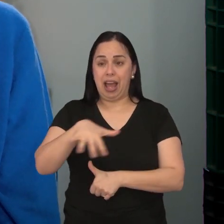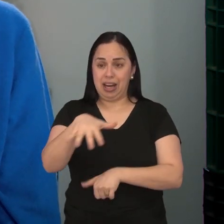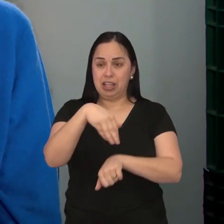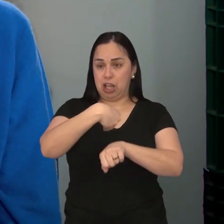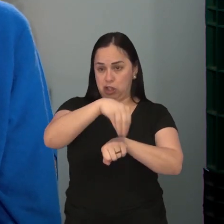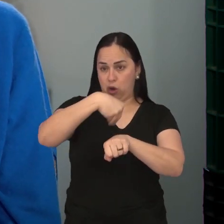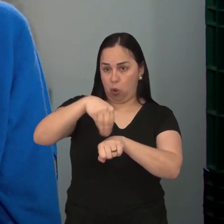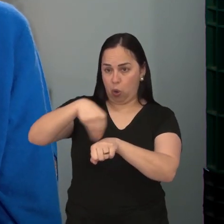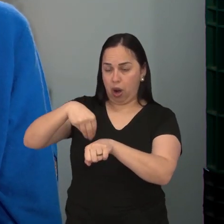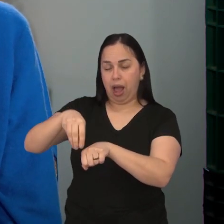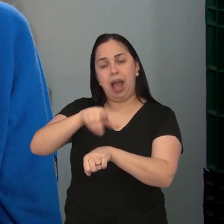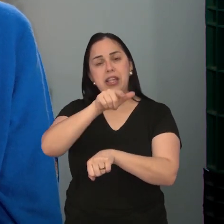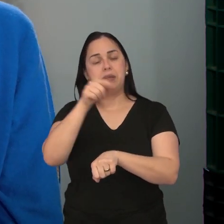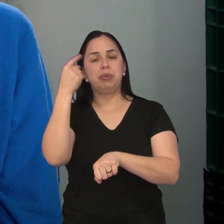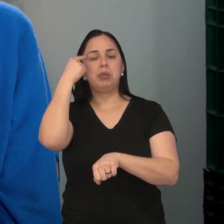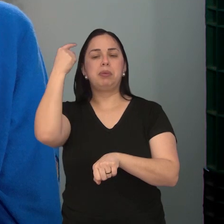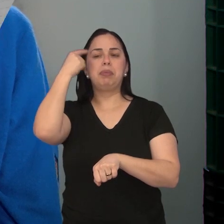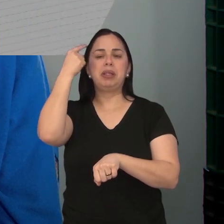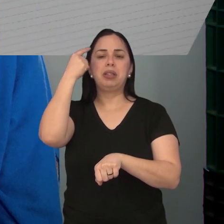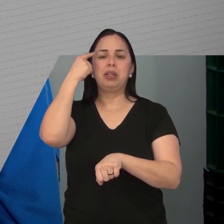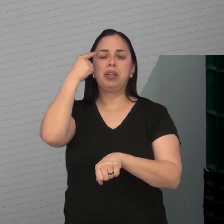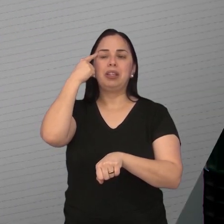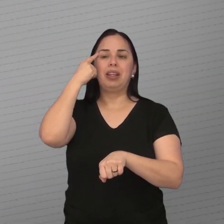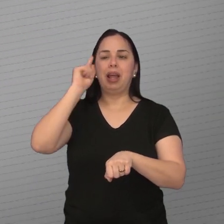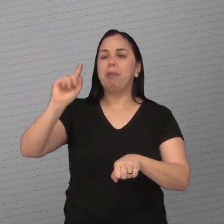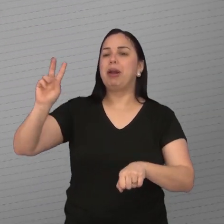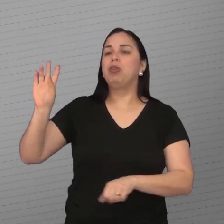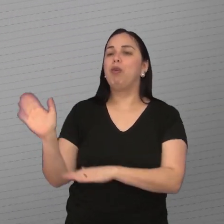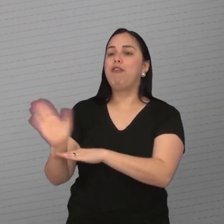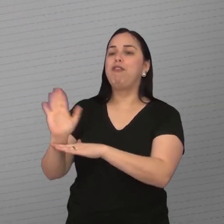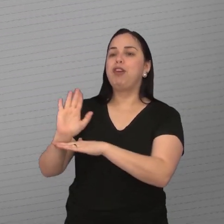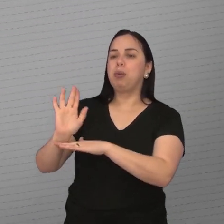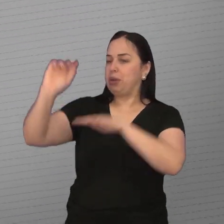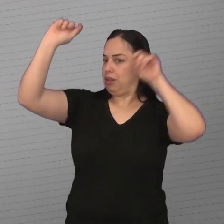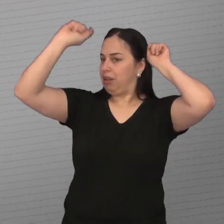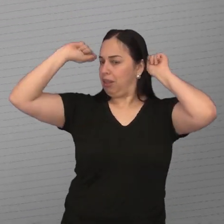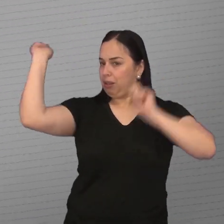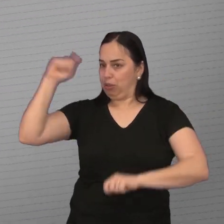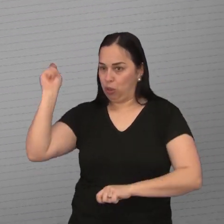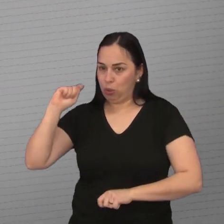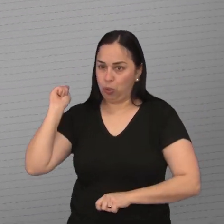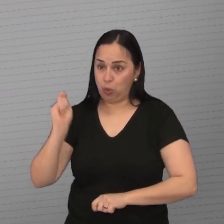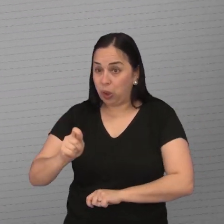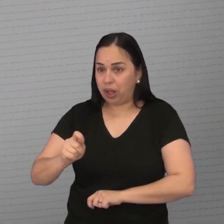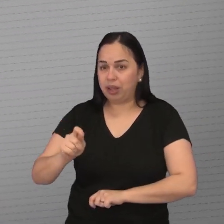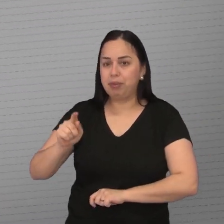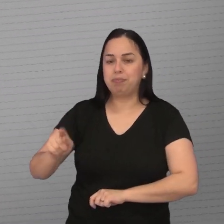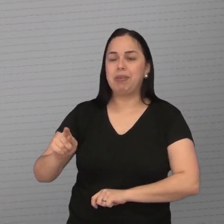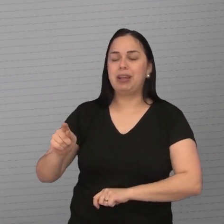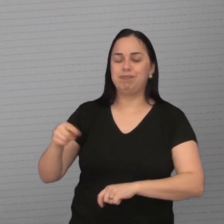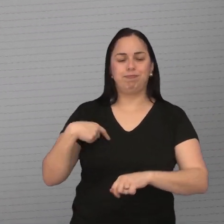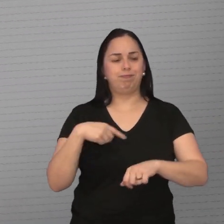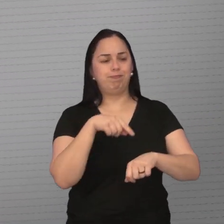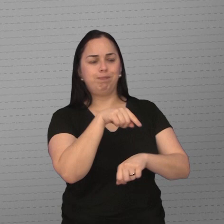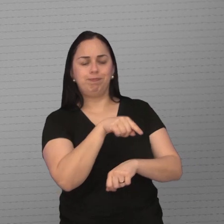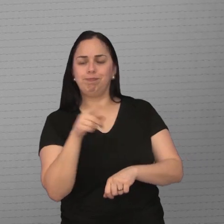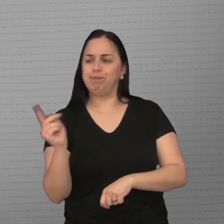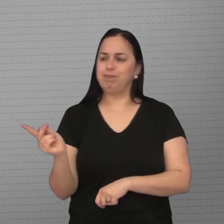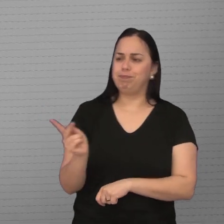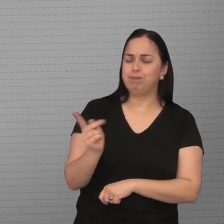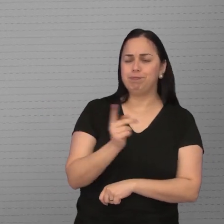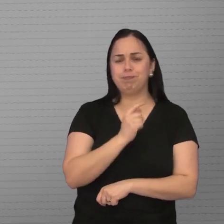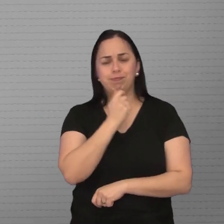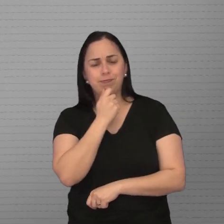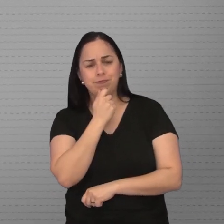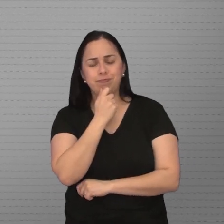arqueólogo, o pessoal faz a correlação com Indiana Jones e aí tem aquela decepção porque fala, nossa, não estou olhando o Harrison Ford, né? Estou